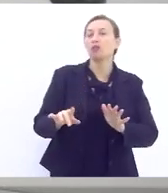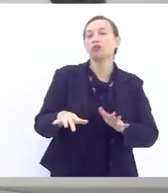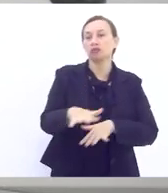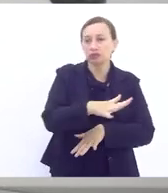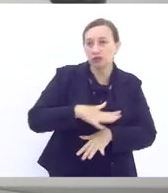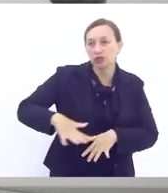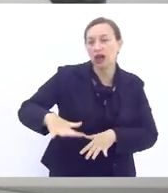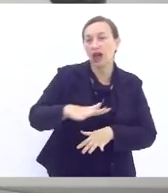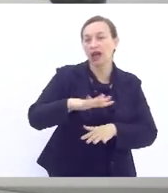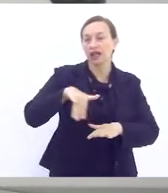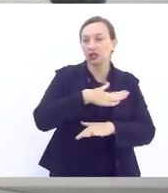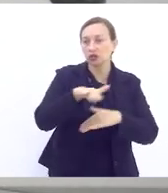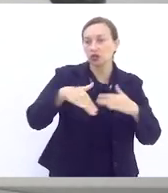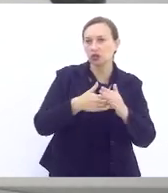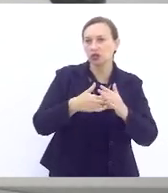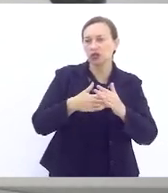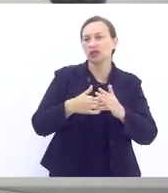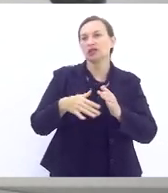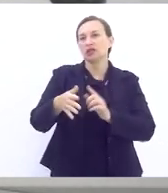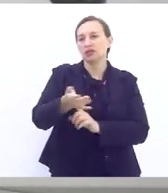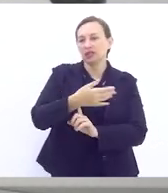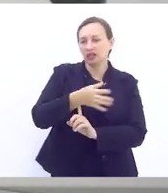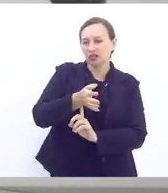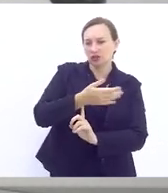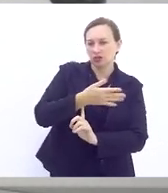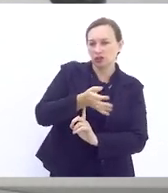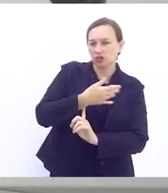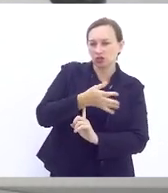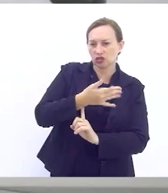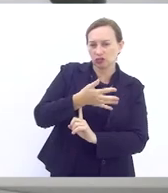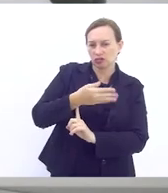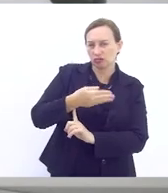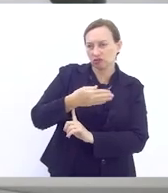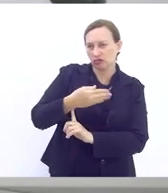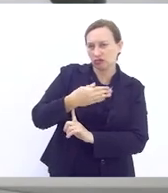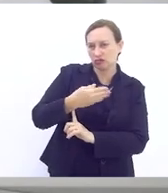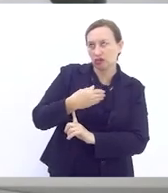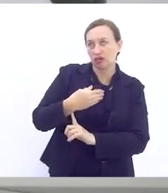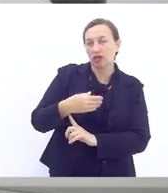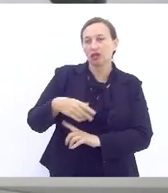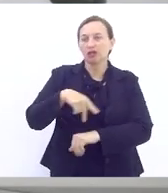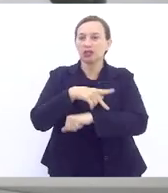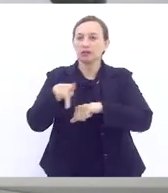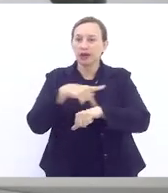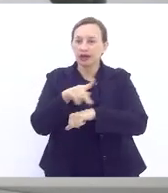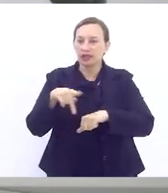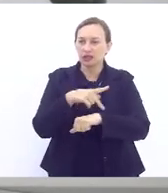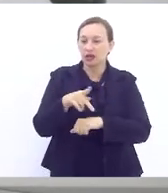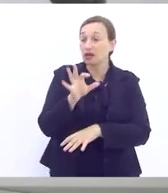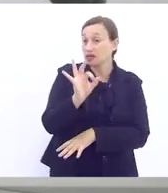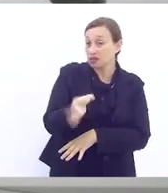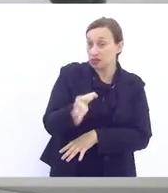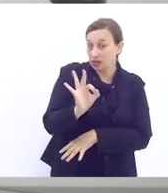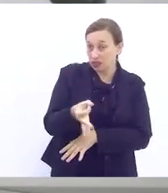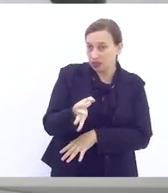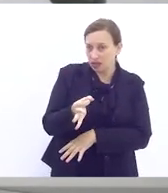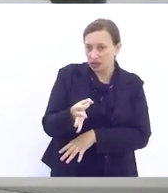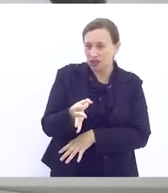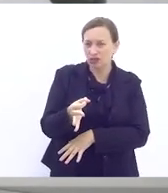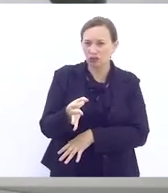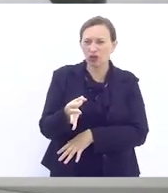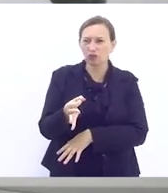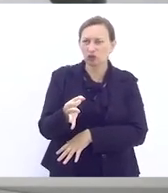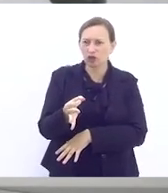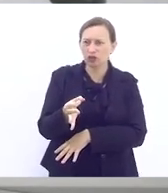a área tecnológica desse país então nós estamos à disposição de vocês tenho certeza que o latigia vai falar também